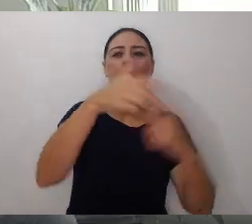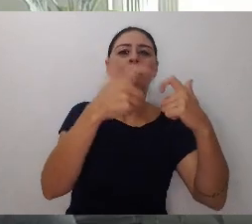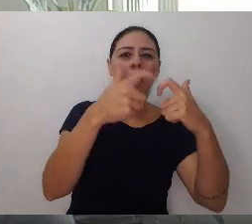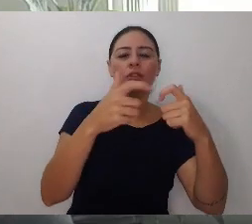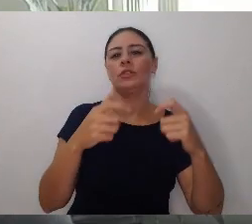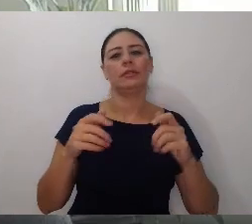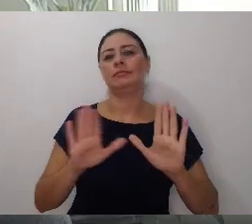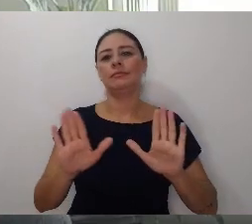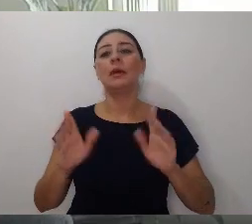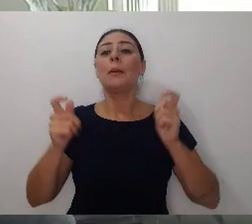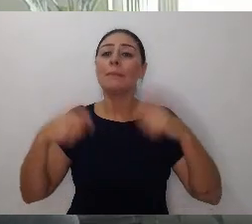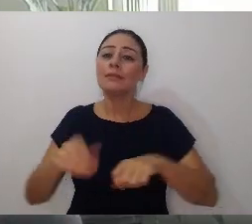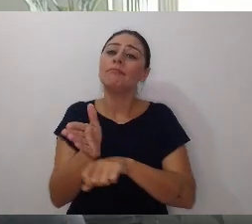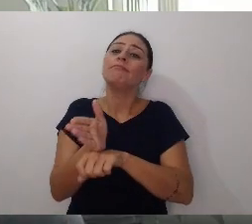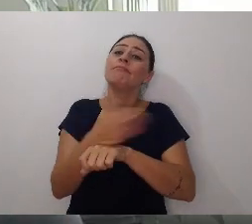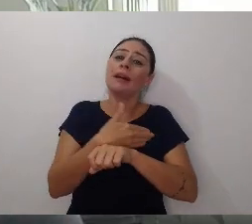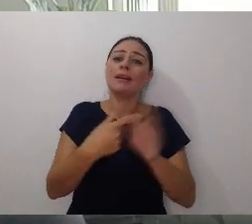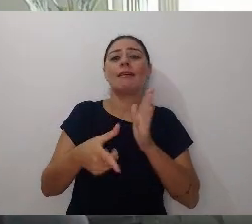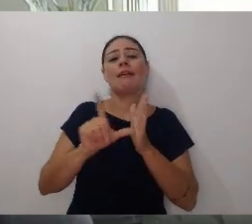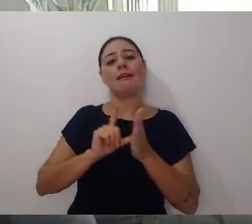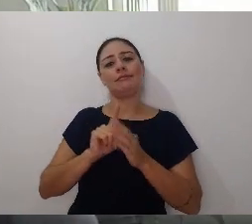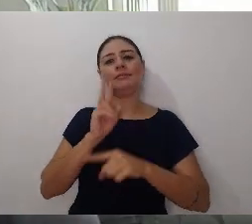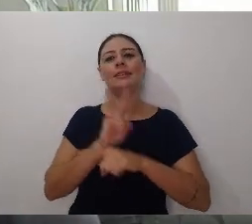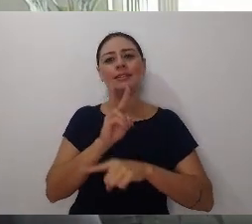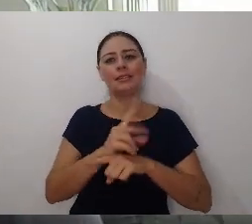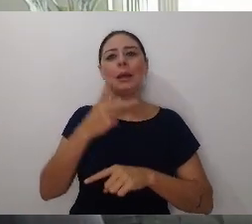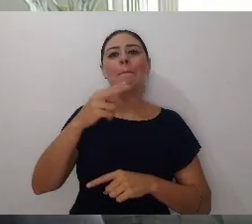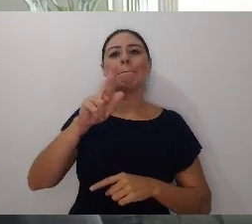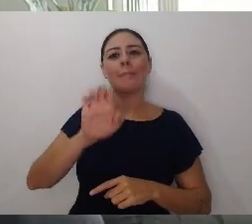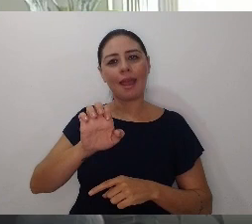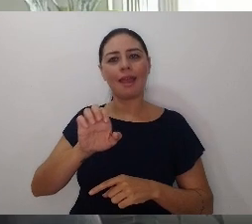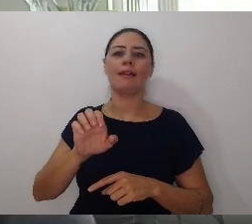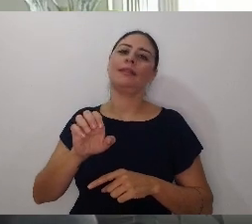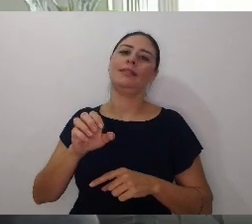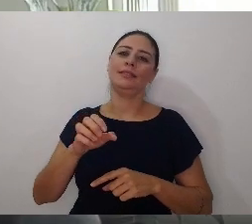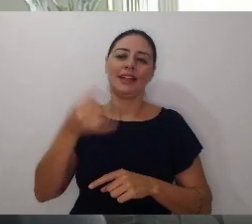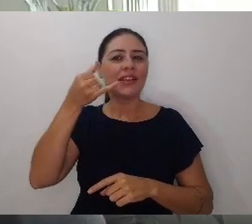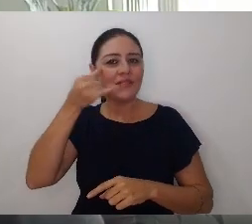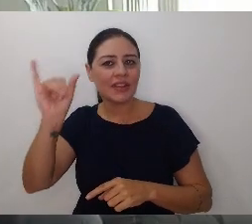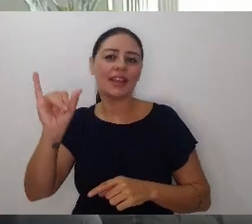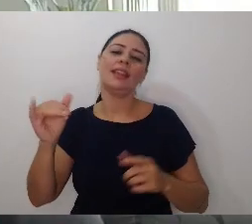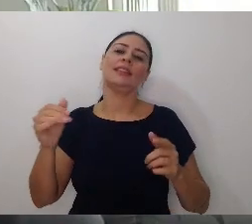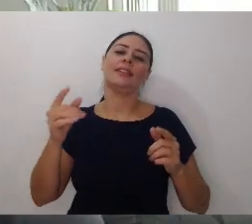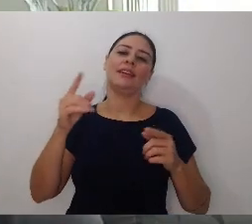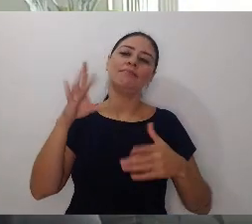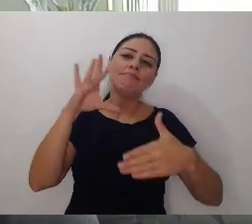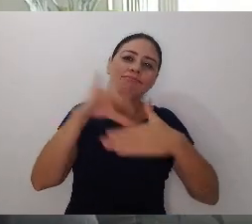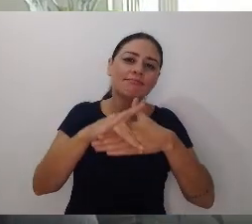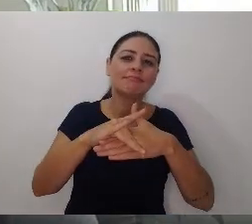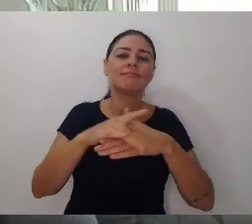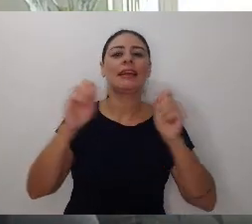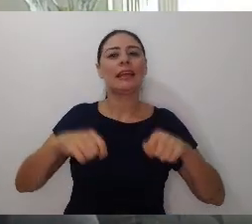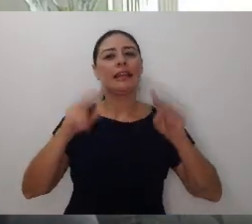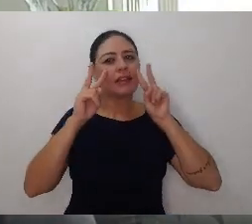porque meu filho está roncando, porque... Mas se a gente trata como trata isso, num pré-natal, que a gente está